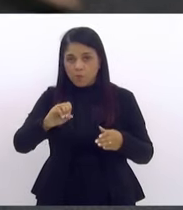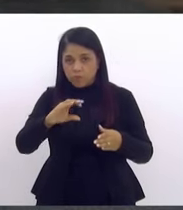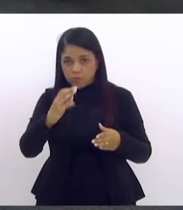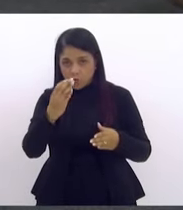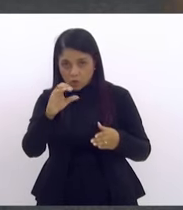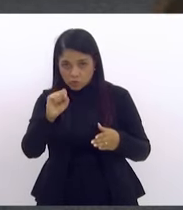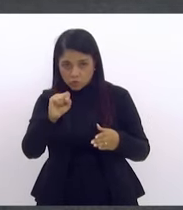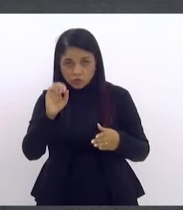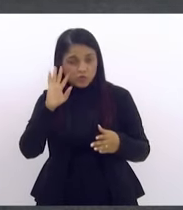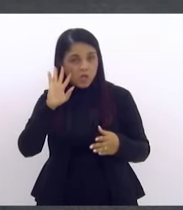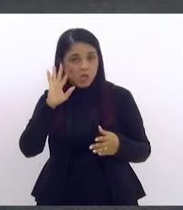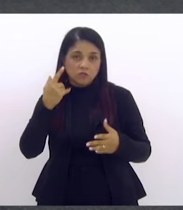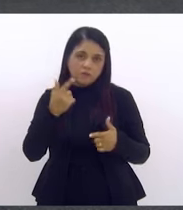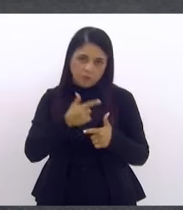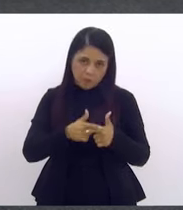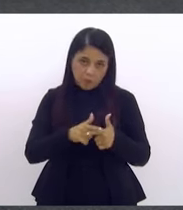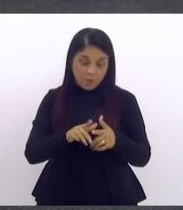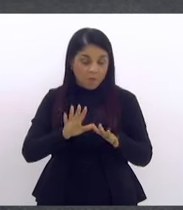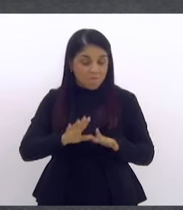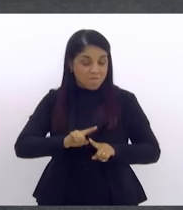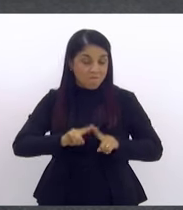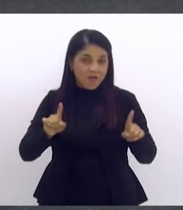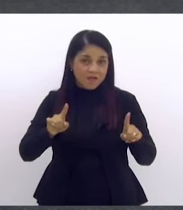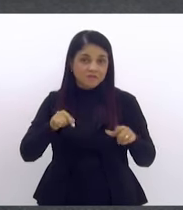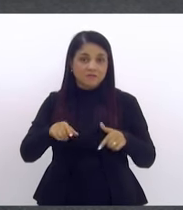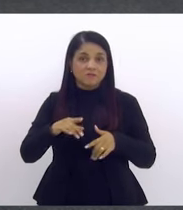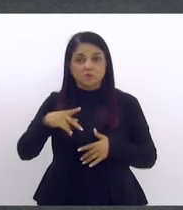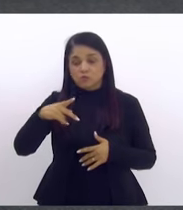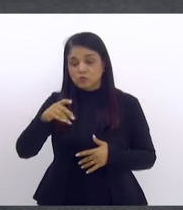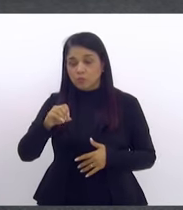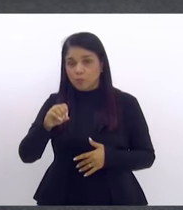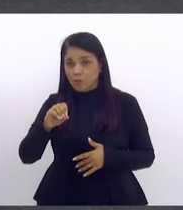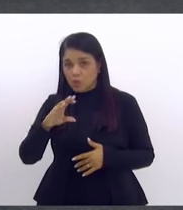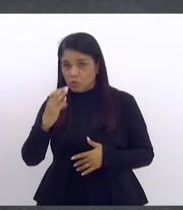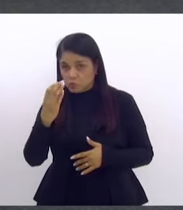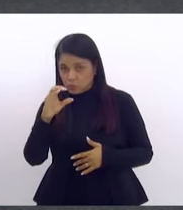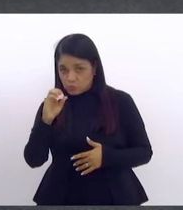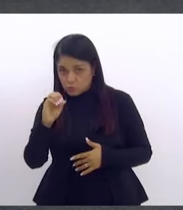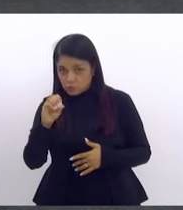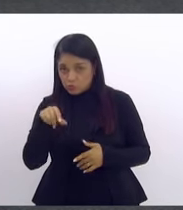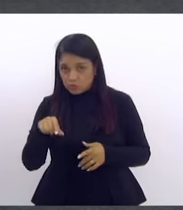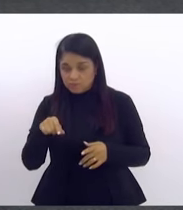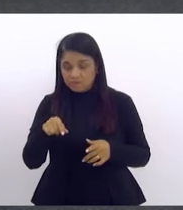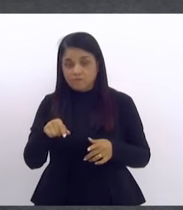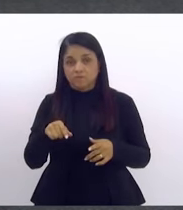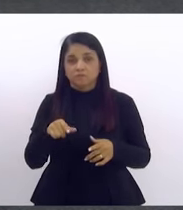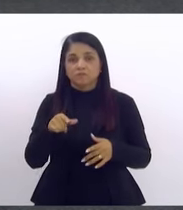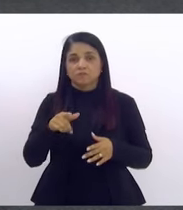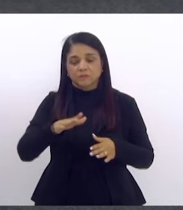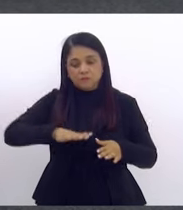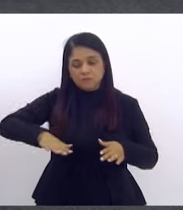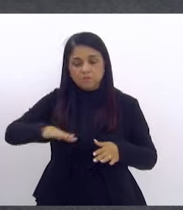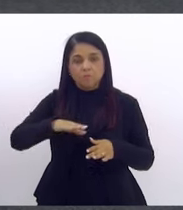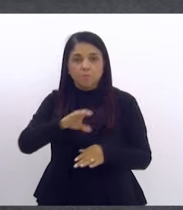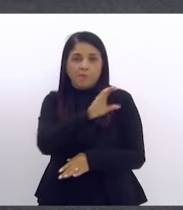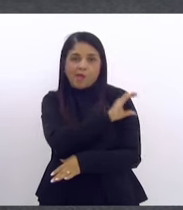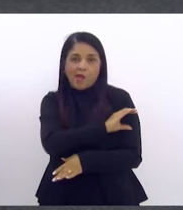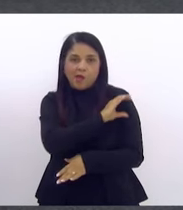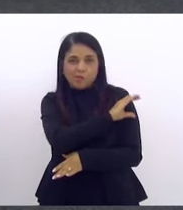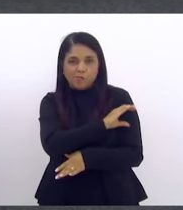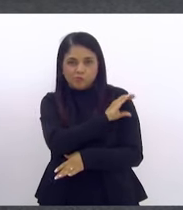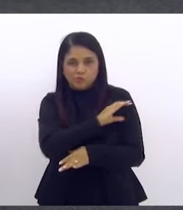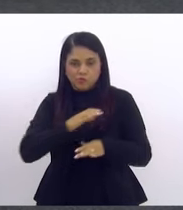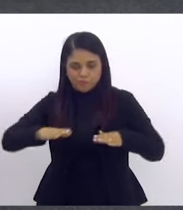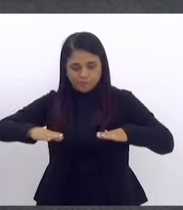resolveria o problema. Mas não é só isso. Que os poços maduros, por exemplo, todos os poços da bacia de Campos,